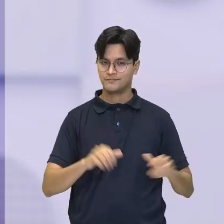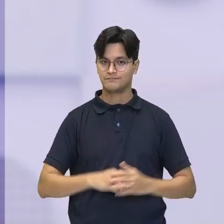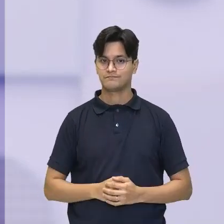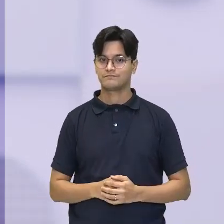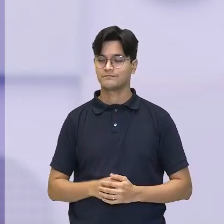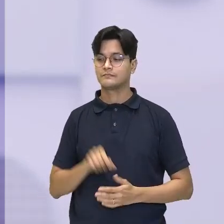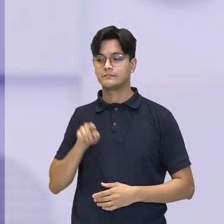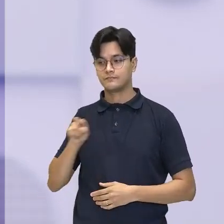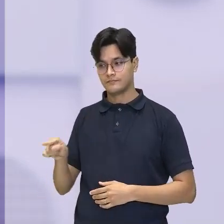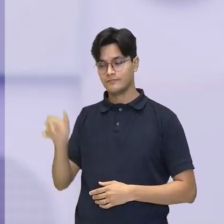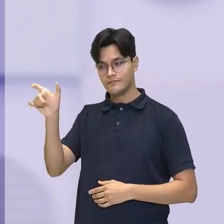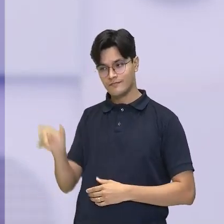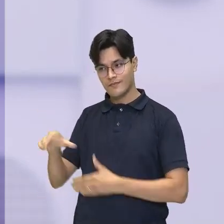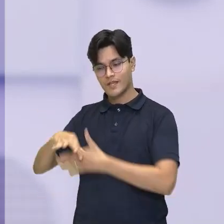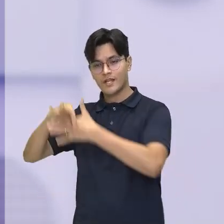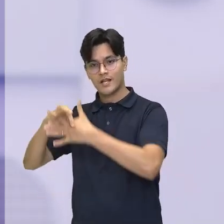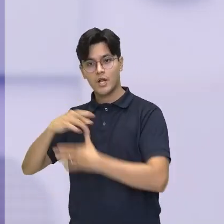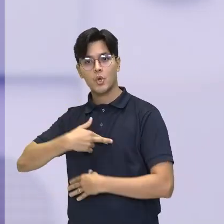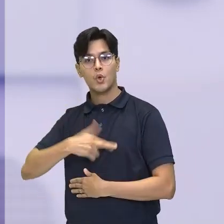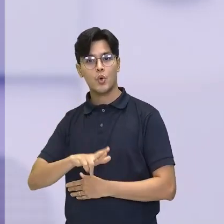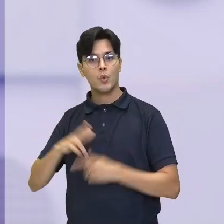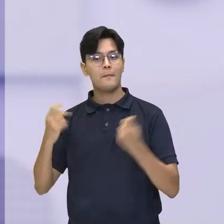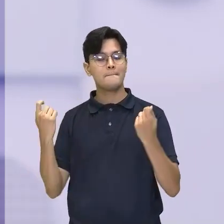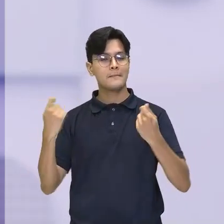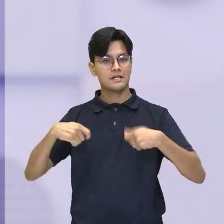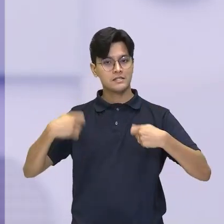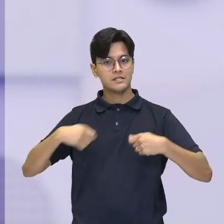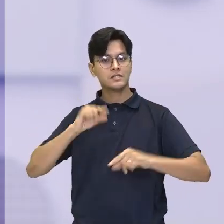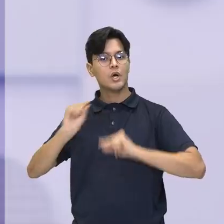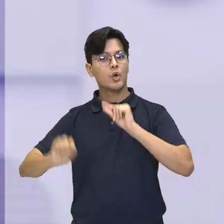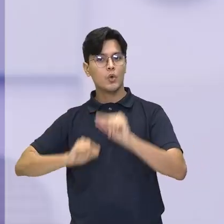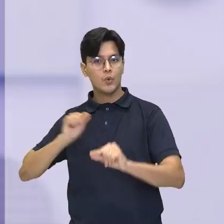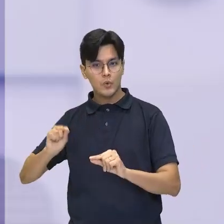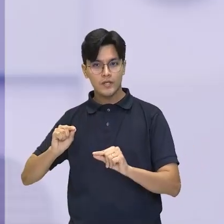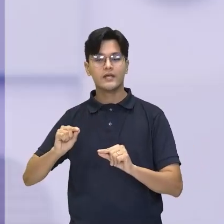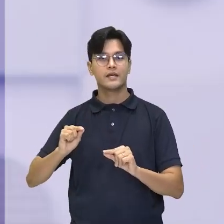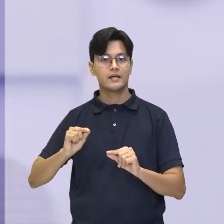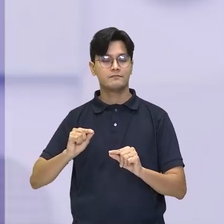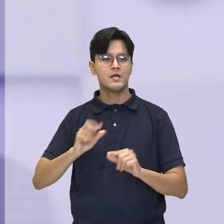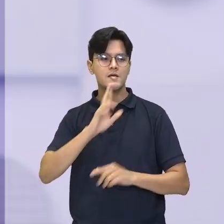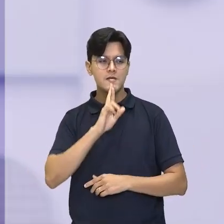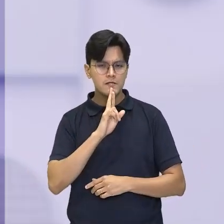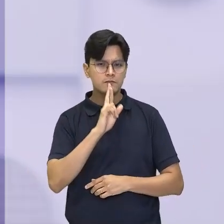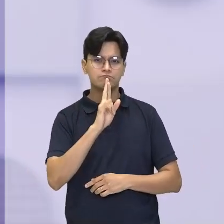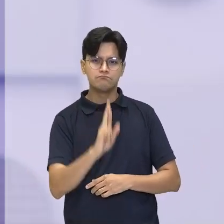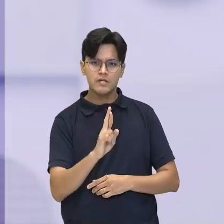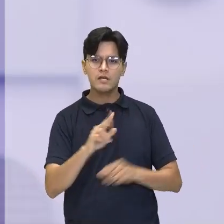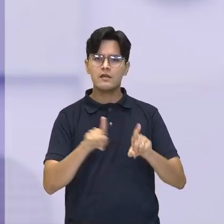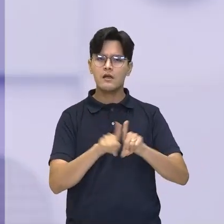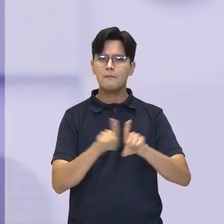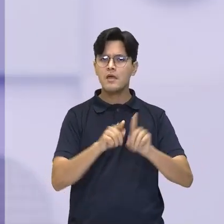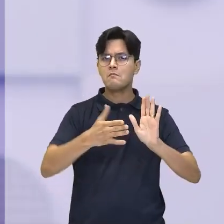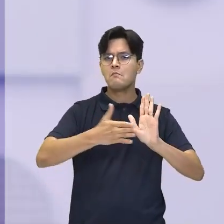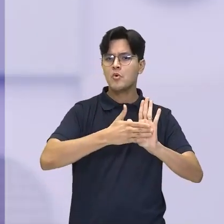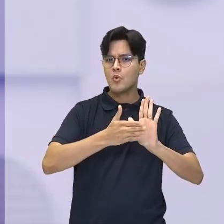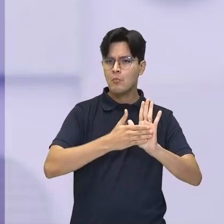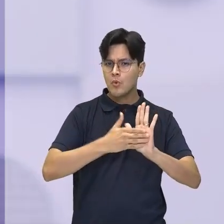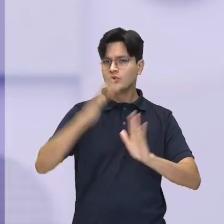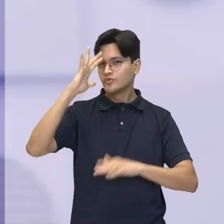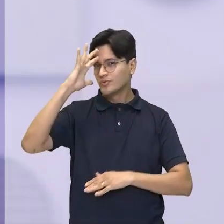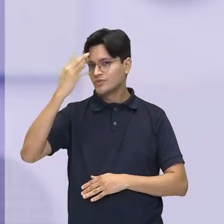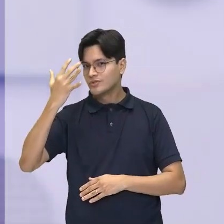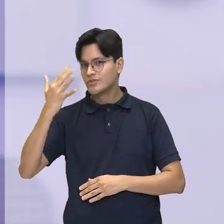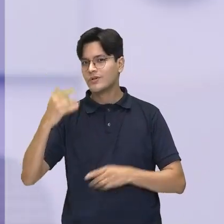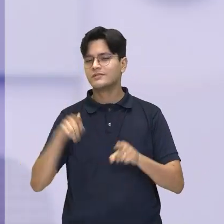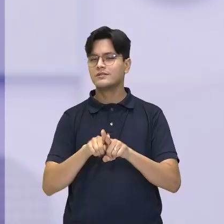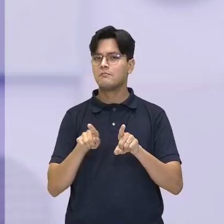Ele precisa dar algum tipo de resposta, alguma orientação para essas pessoas. Isso é cuidar da